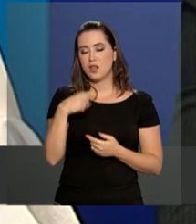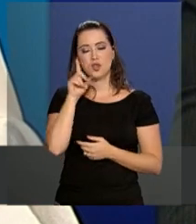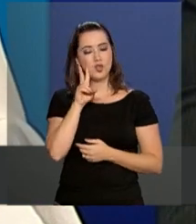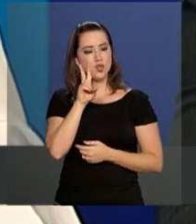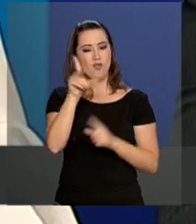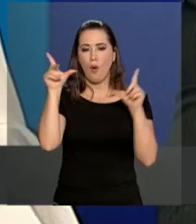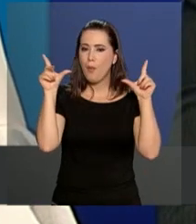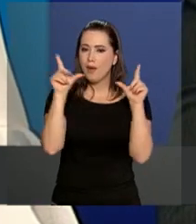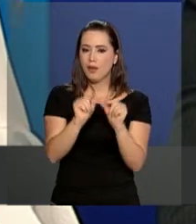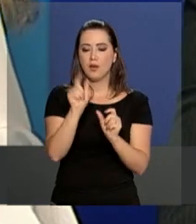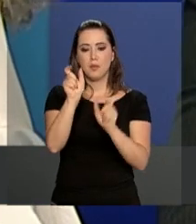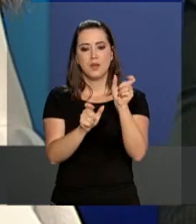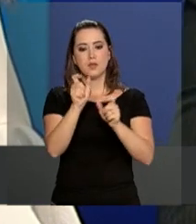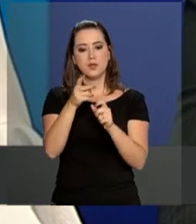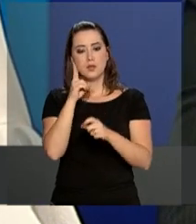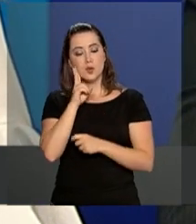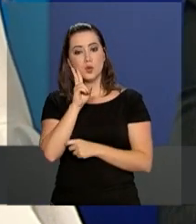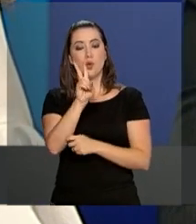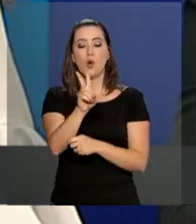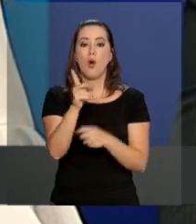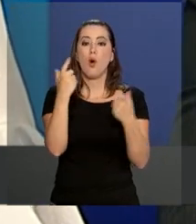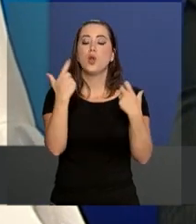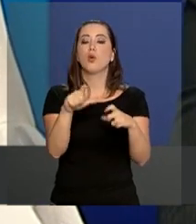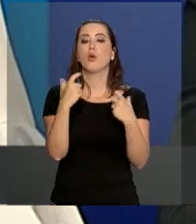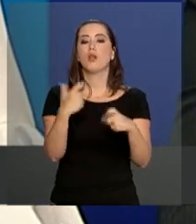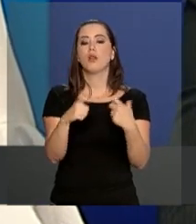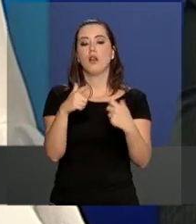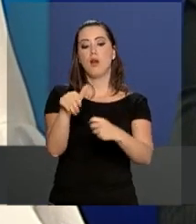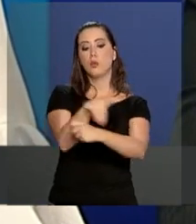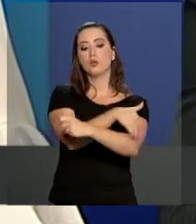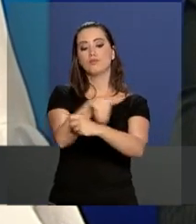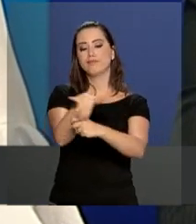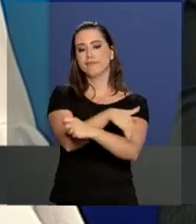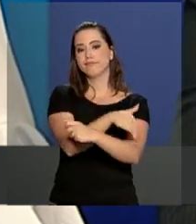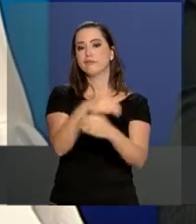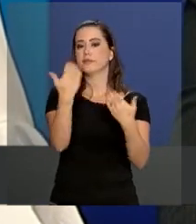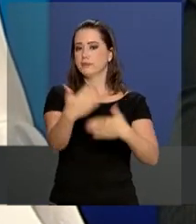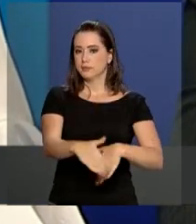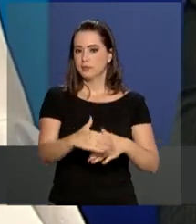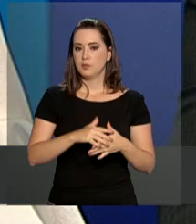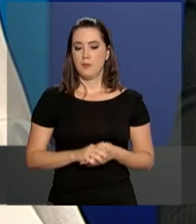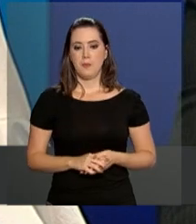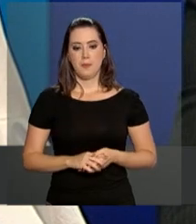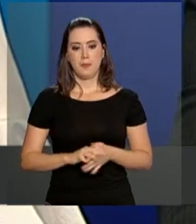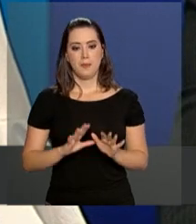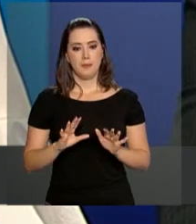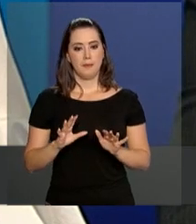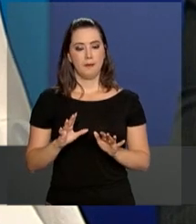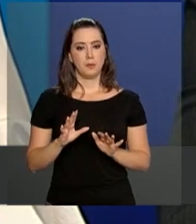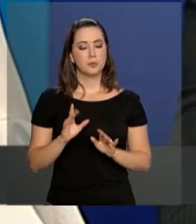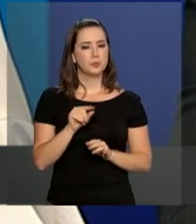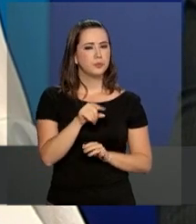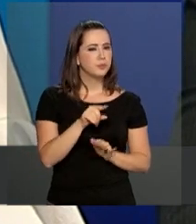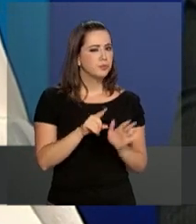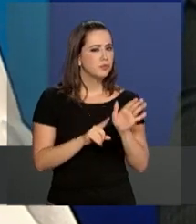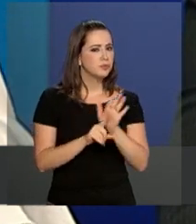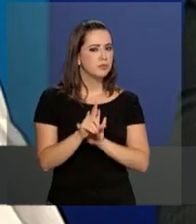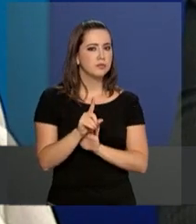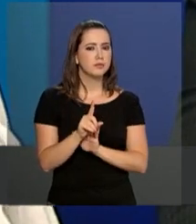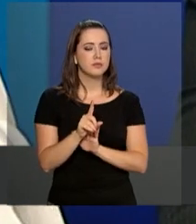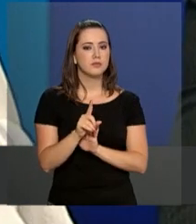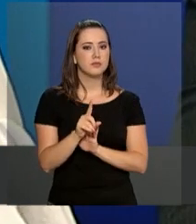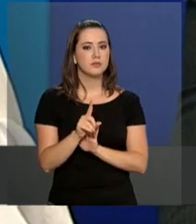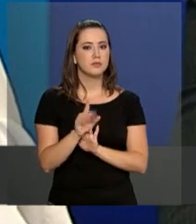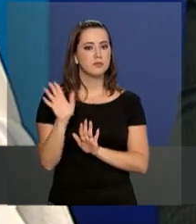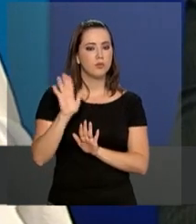índice de participantes que confie que consultaram o cartão de confirmação pois não falar